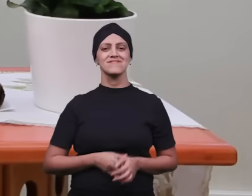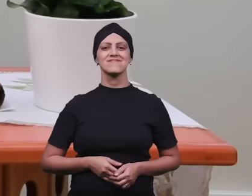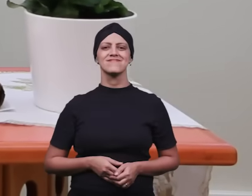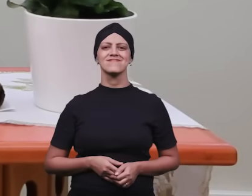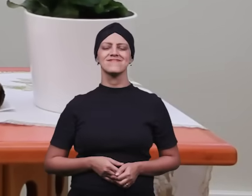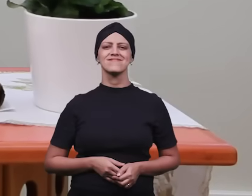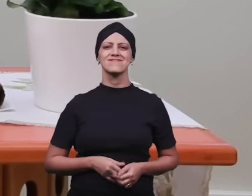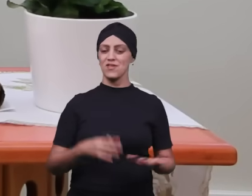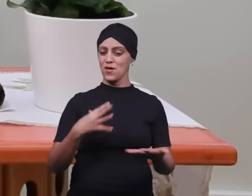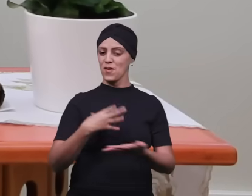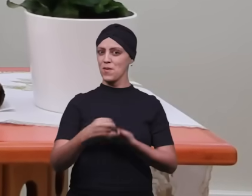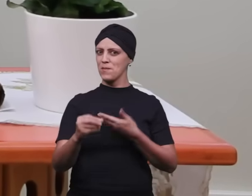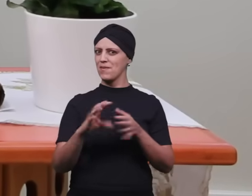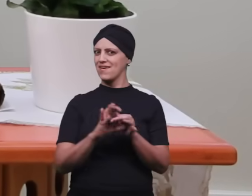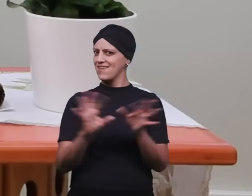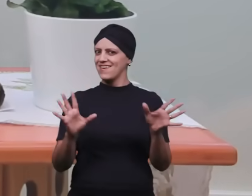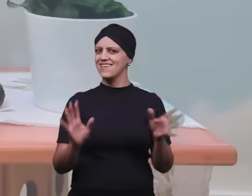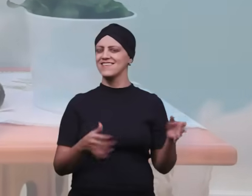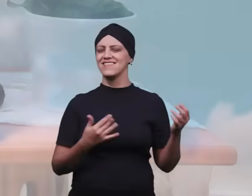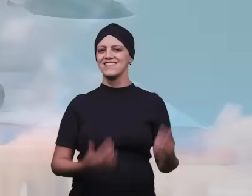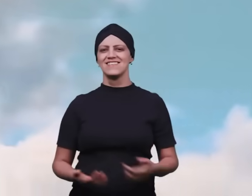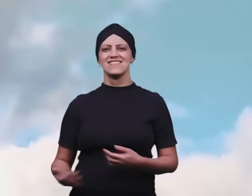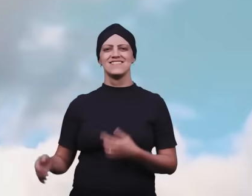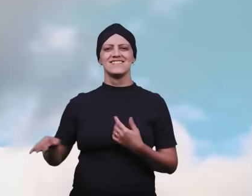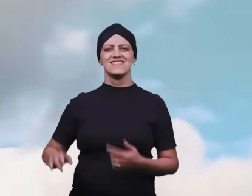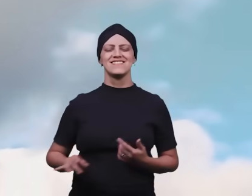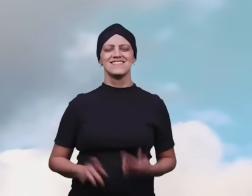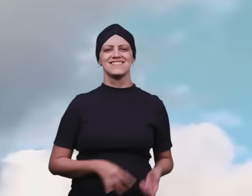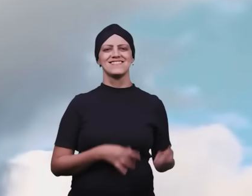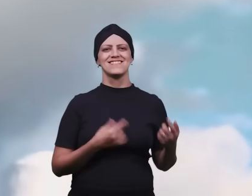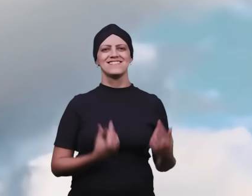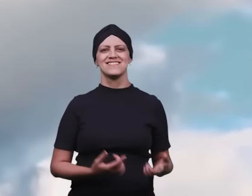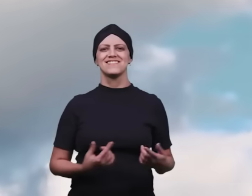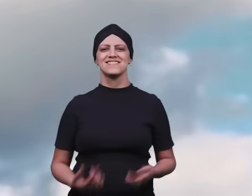um louvor ao nome do nosso Deus.